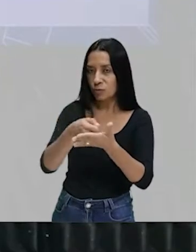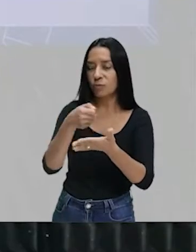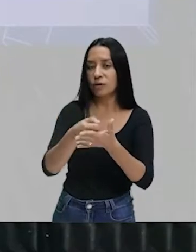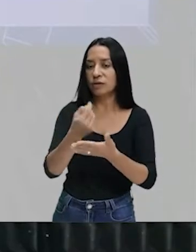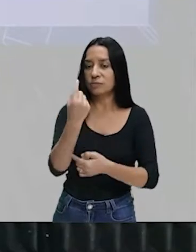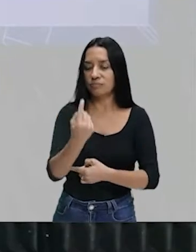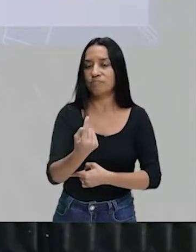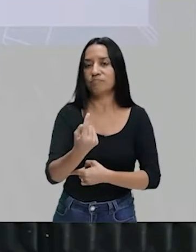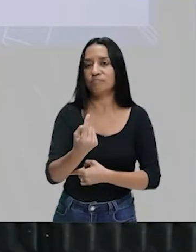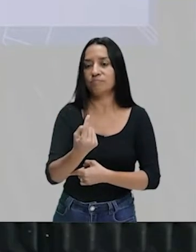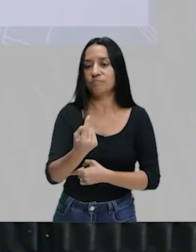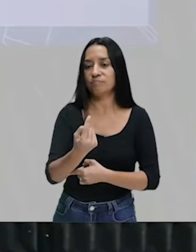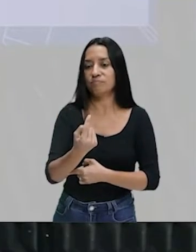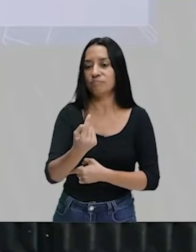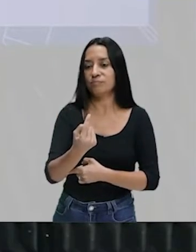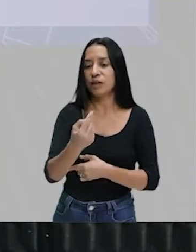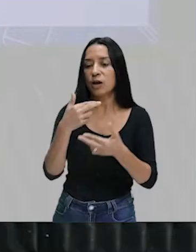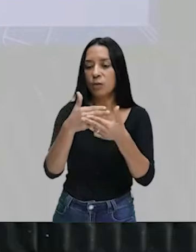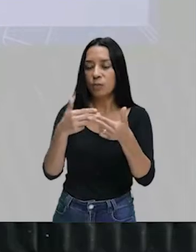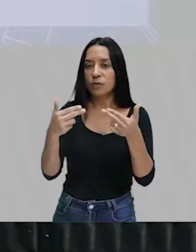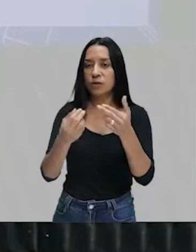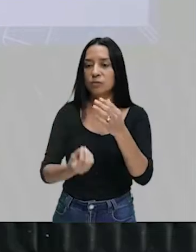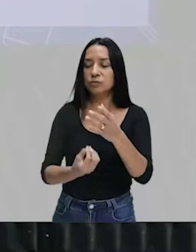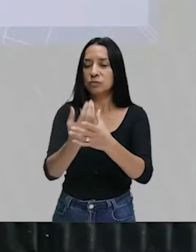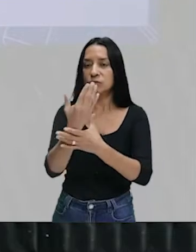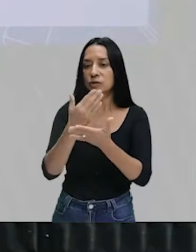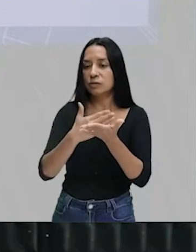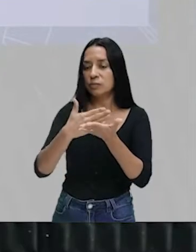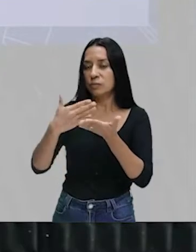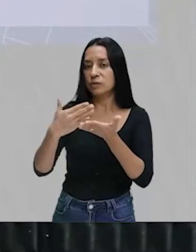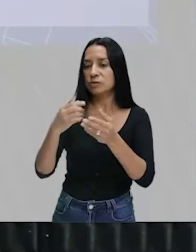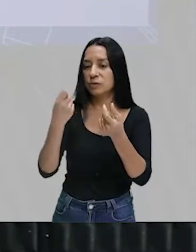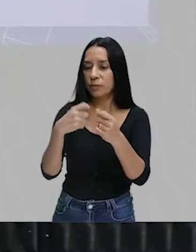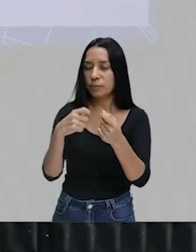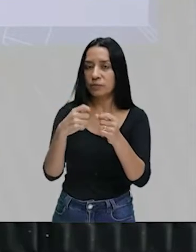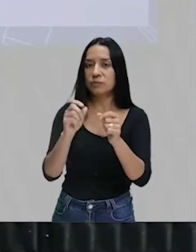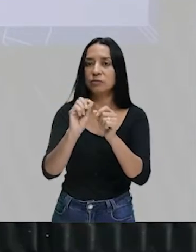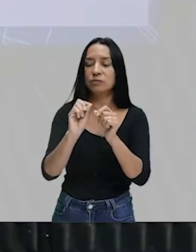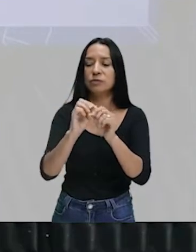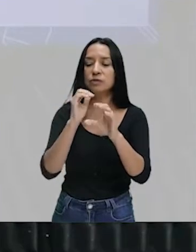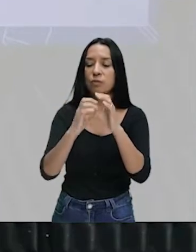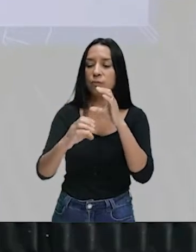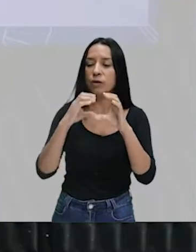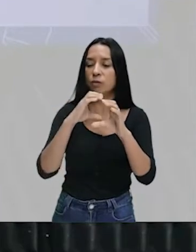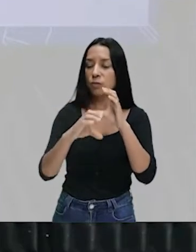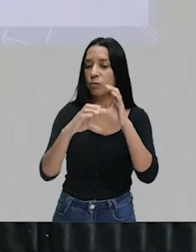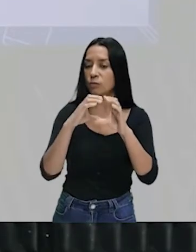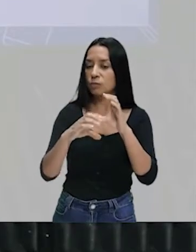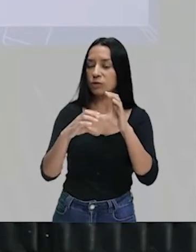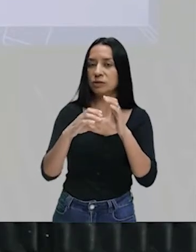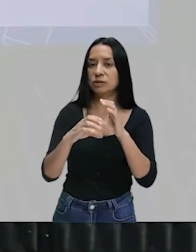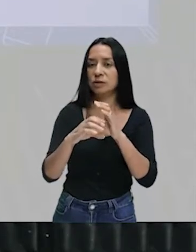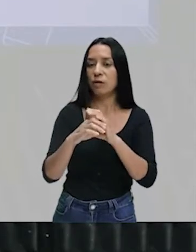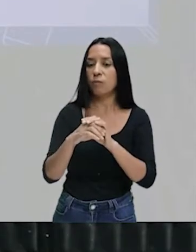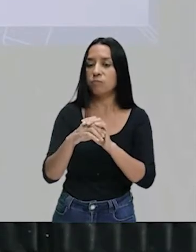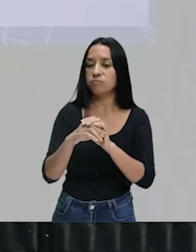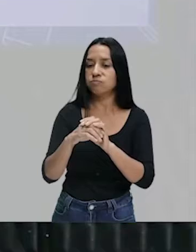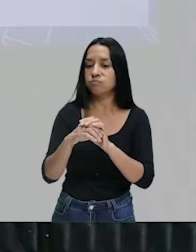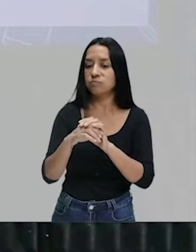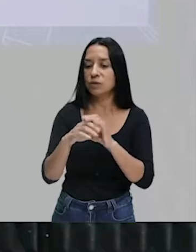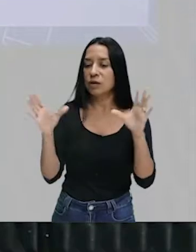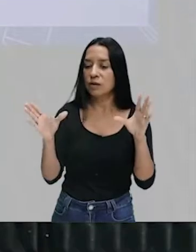então é um o que surge a partir dessa necessidade de você fazer uma comunicação com cinza de fazer uma uma